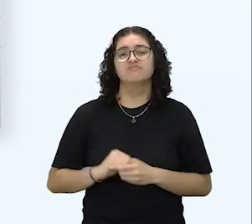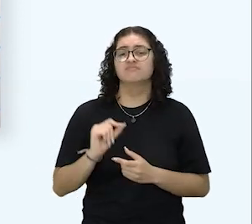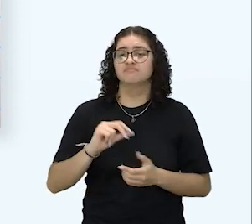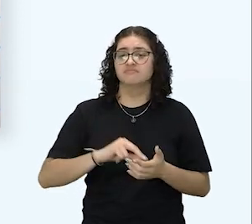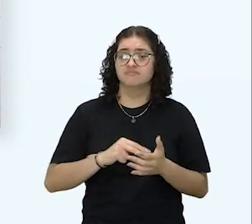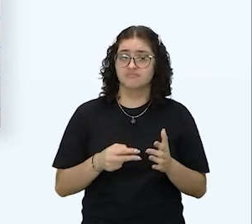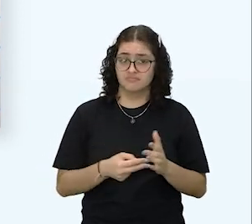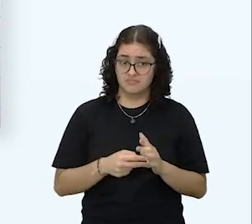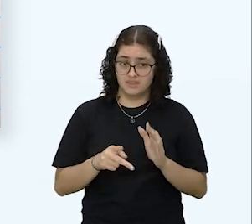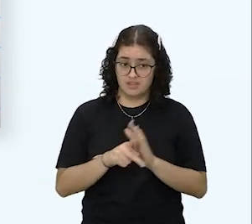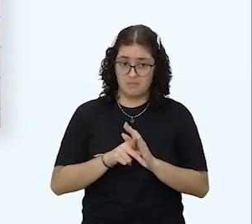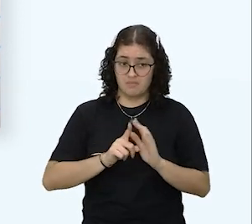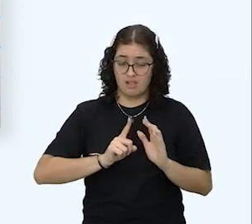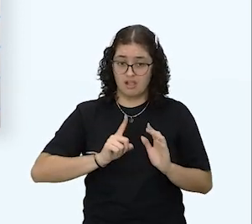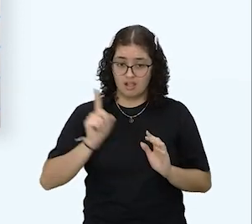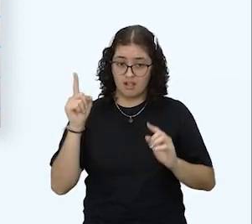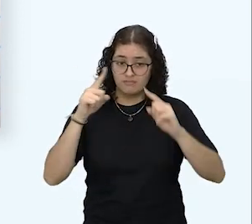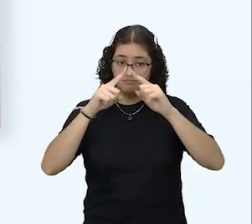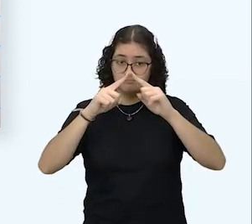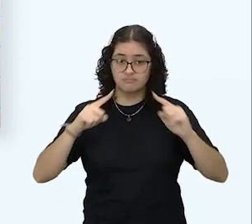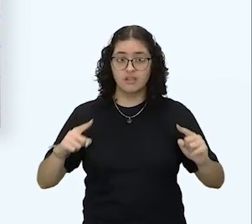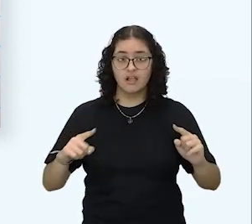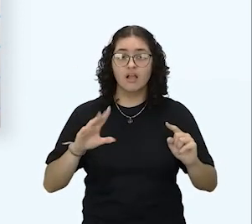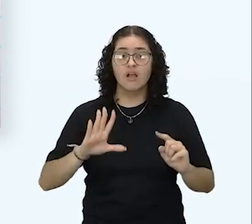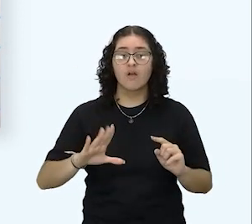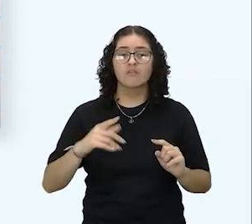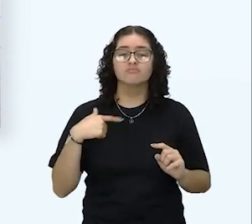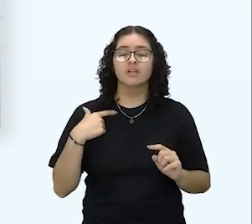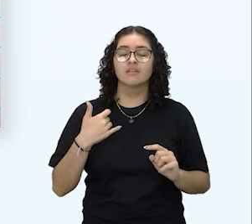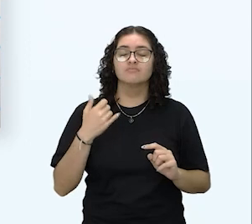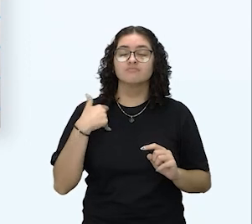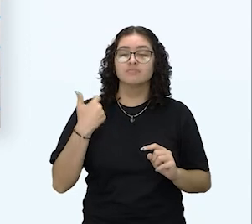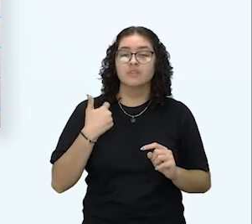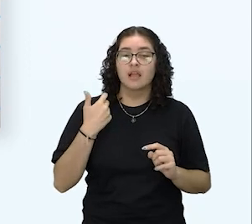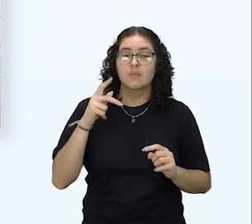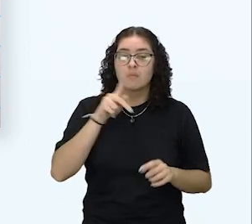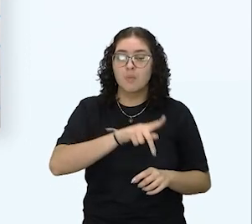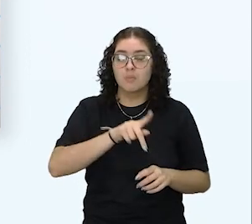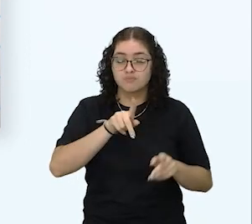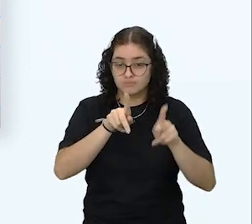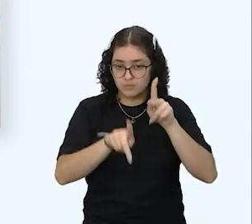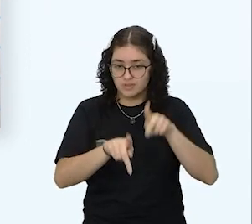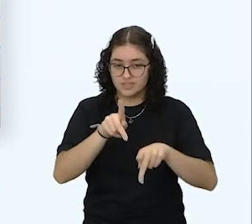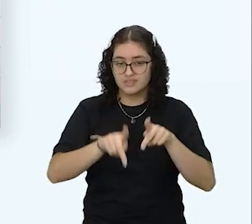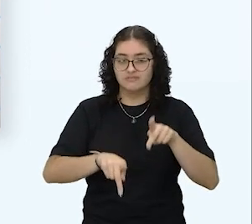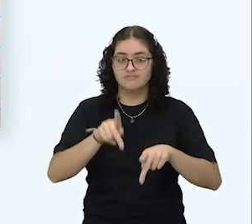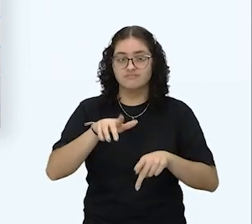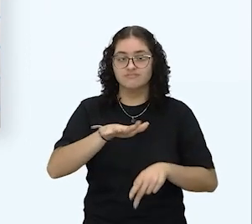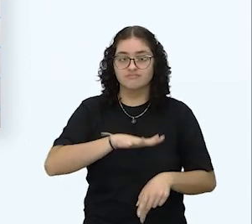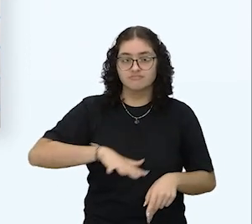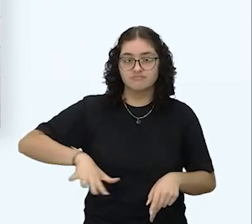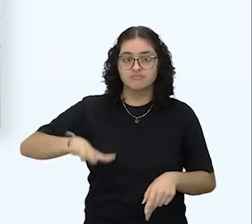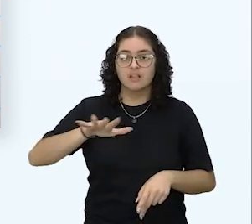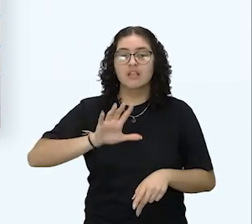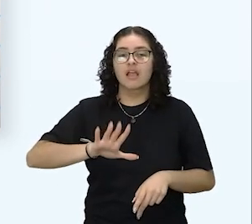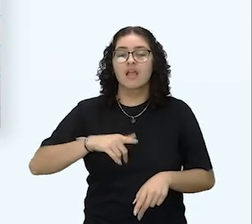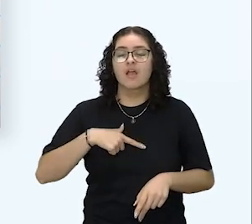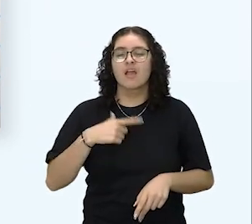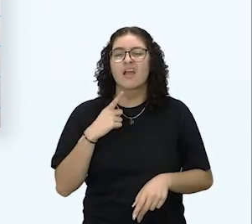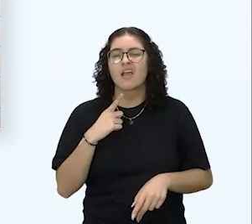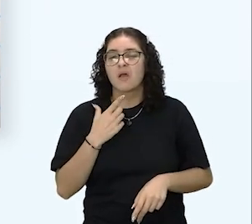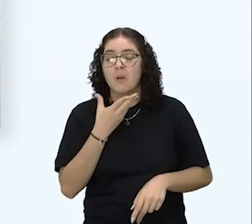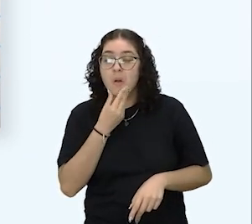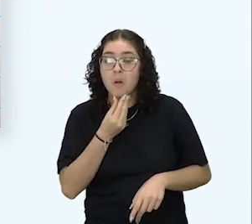pirâmide etária é possível saber qual faixa etária é predominante em uma determinada população, em quais grupos de idade há mais homens ou mulheres,